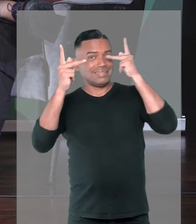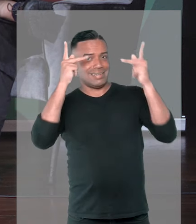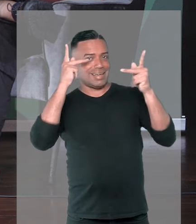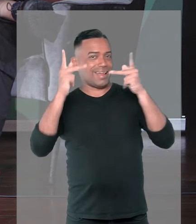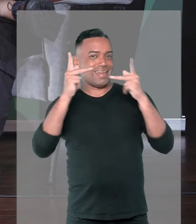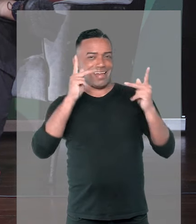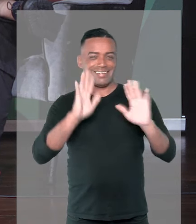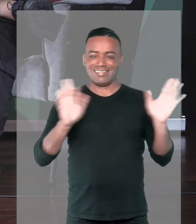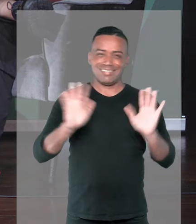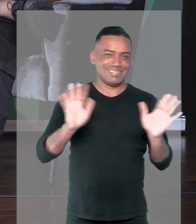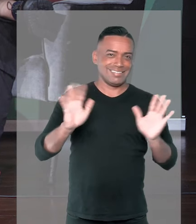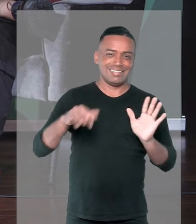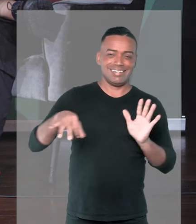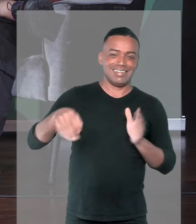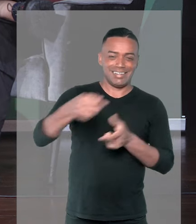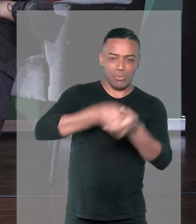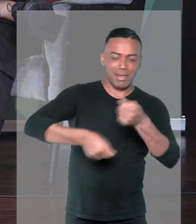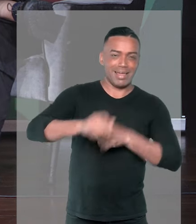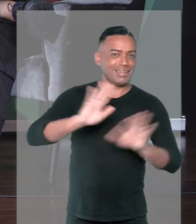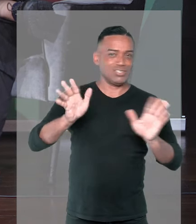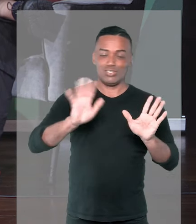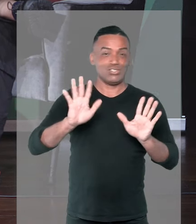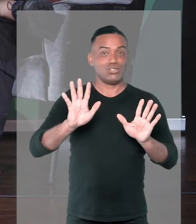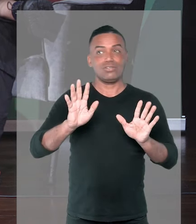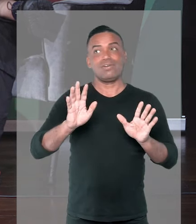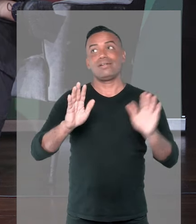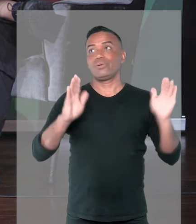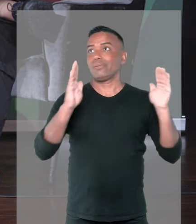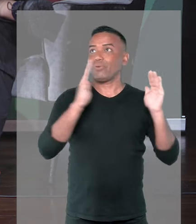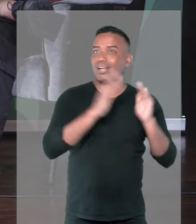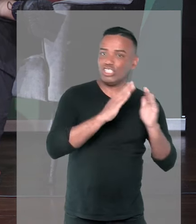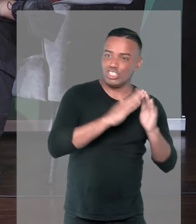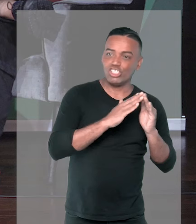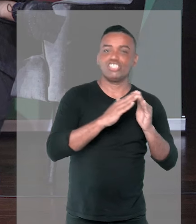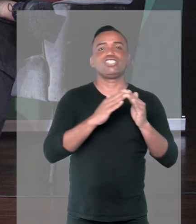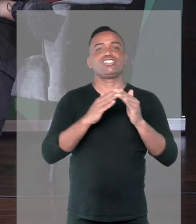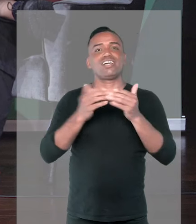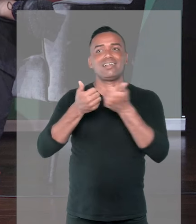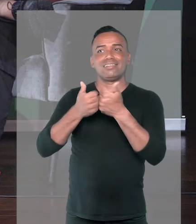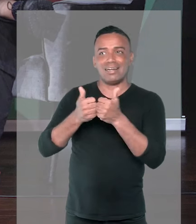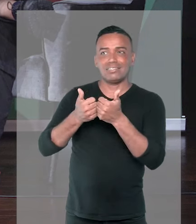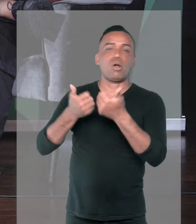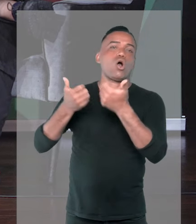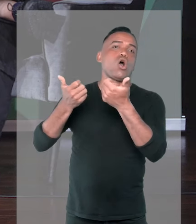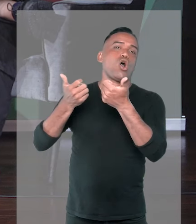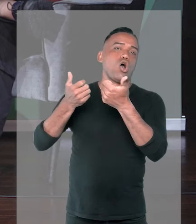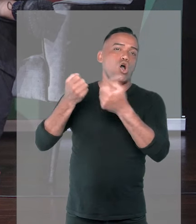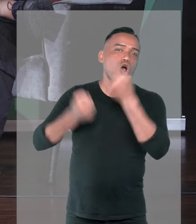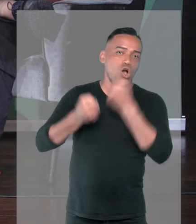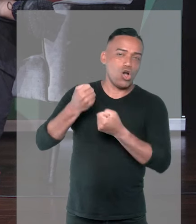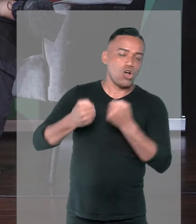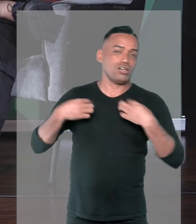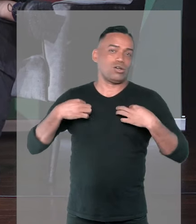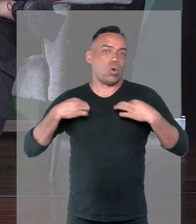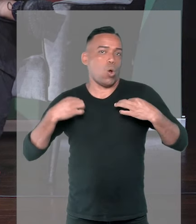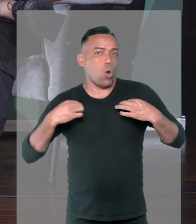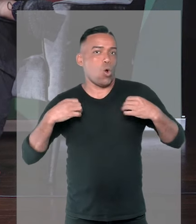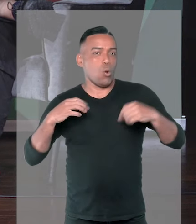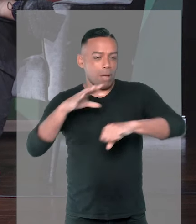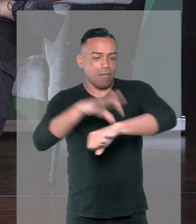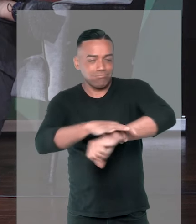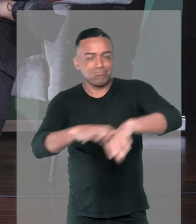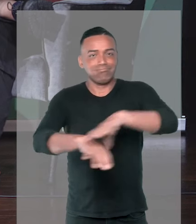normalmente falando de você resolver o problema de moradia de transporte de se vestir de se agasalhar